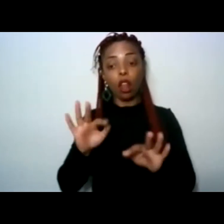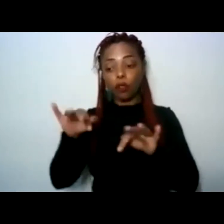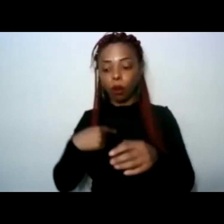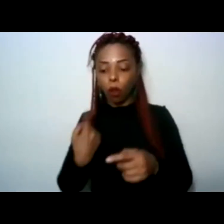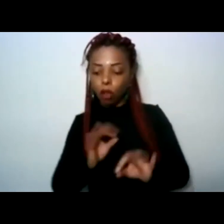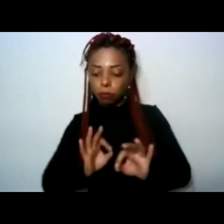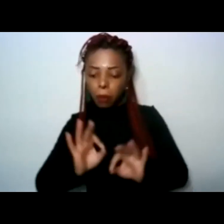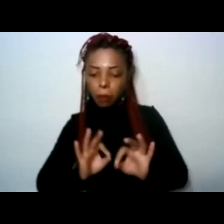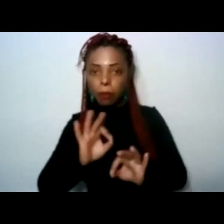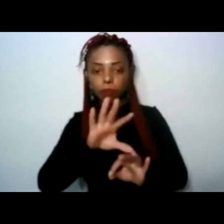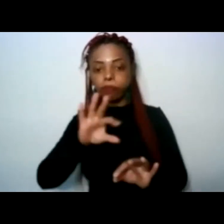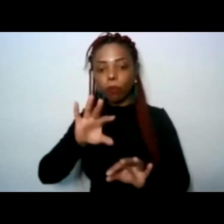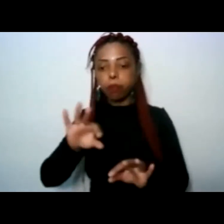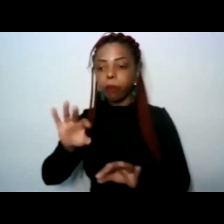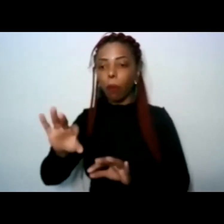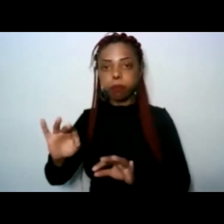respostas. Tá bom?